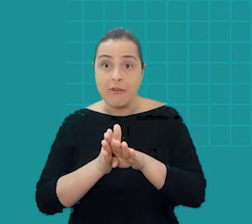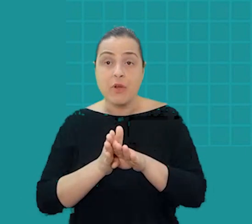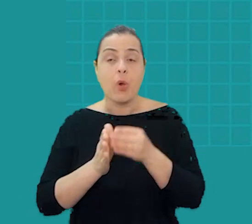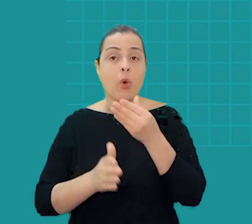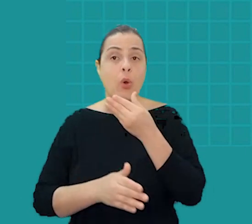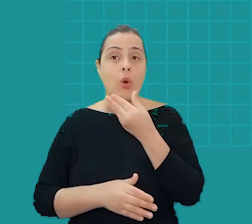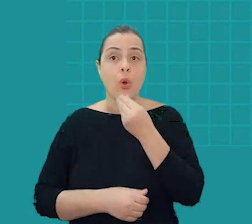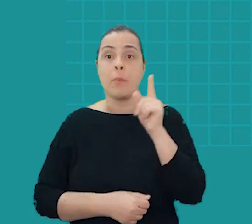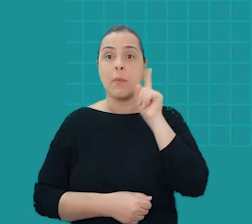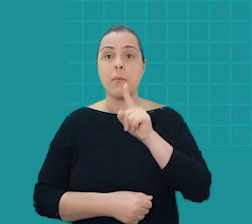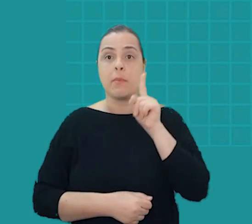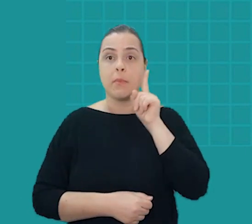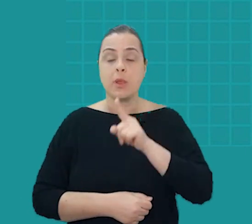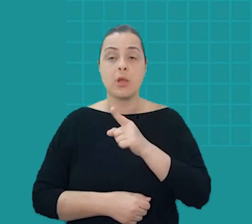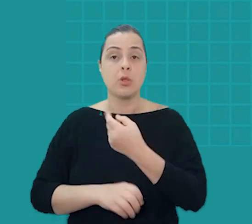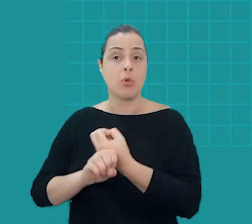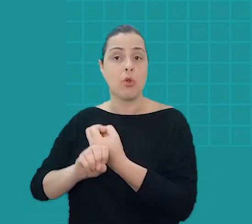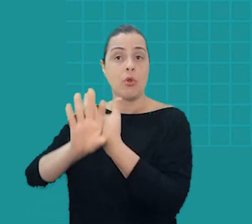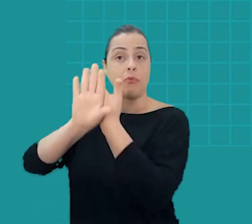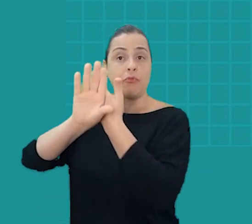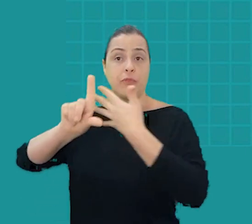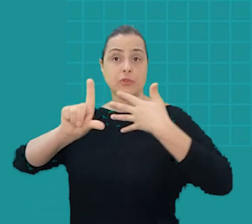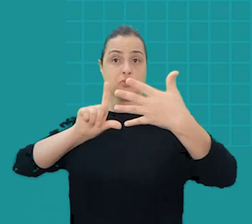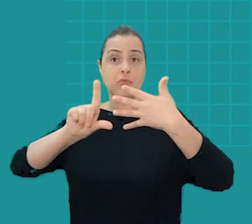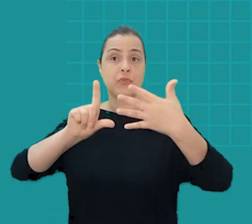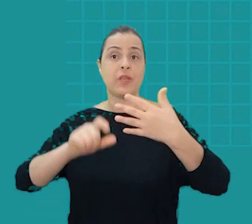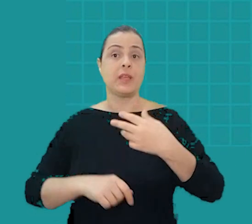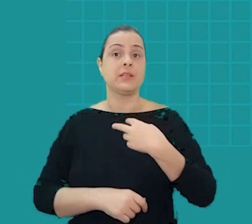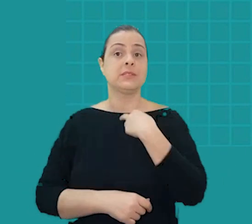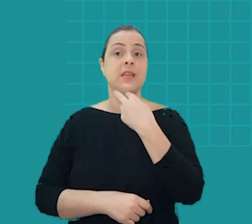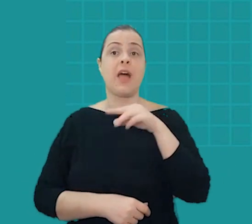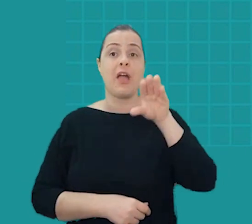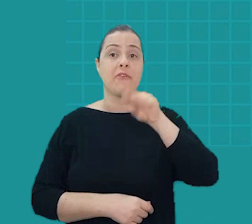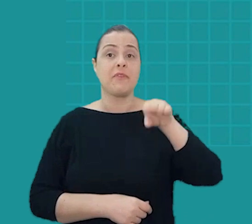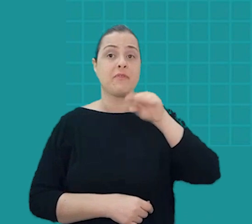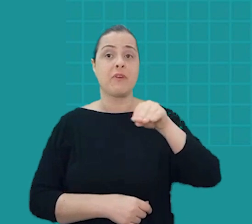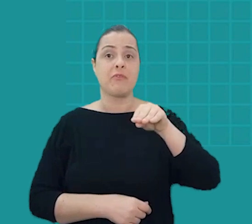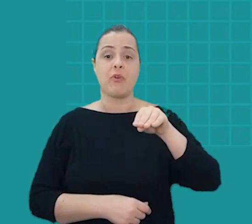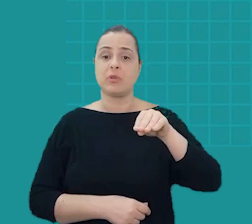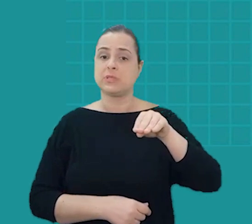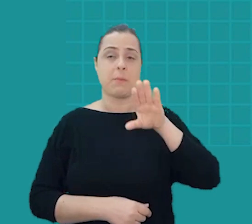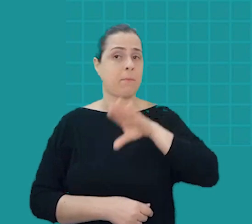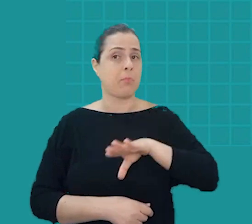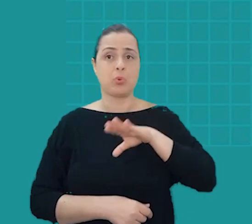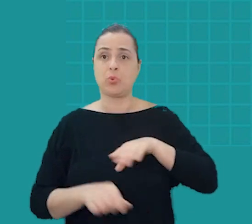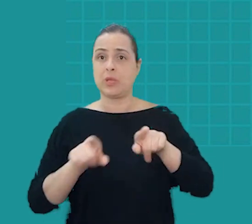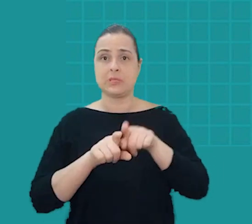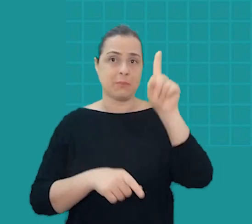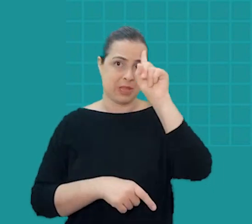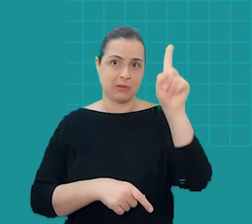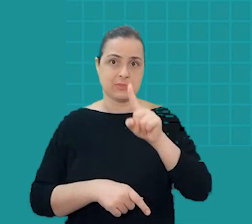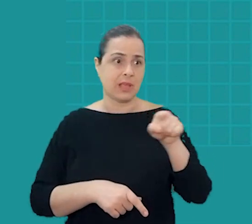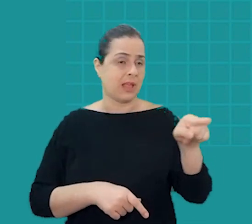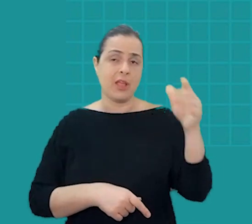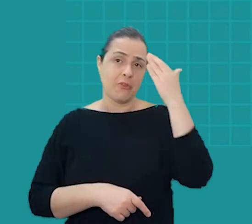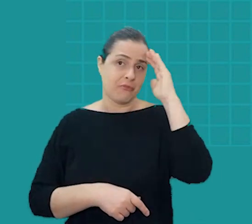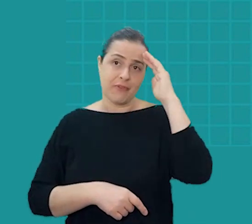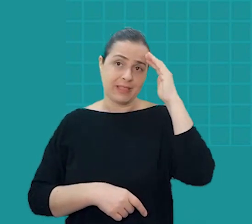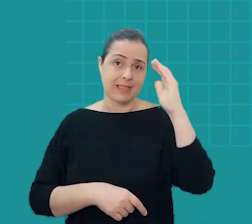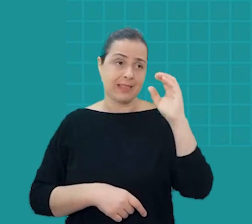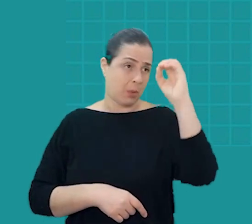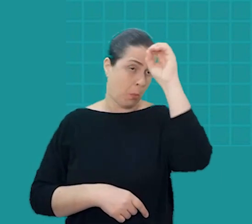corporativo. Parecia, até fiz 2 estágios. Em 2 estágios, falei, putz, sabe inglês? Falei, morei fora. Ah, então vem me